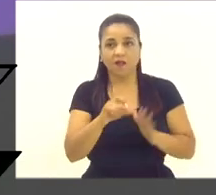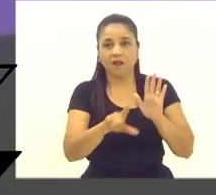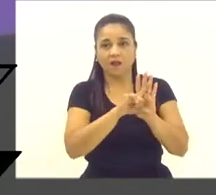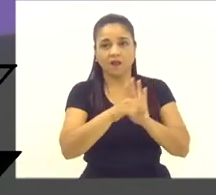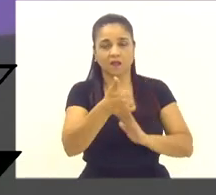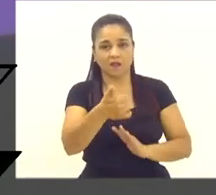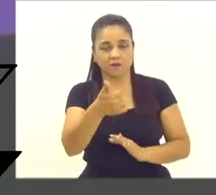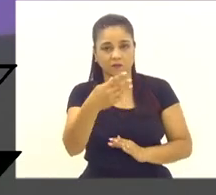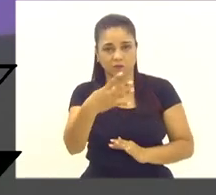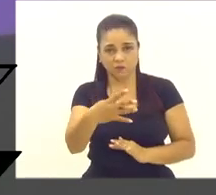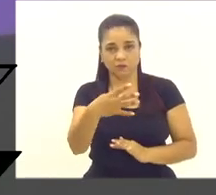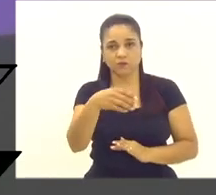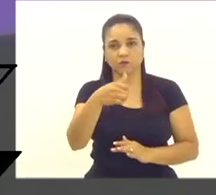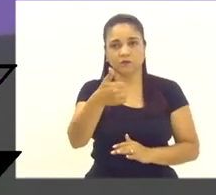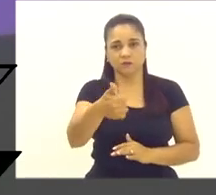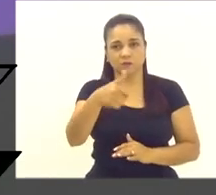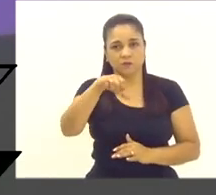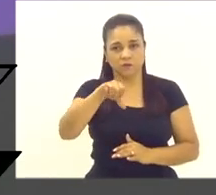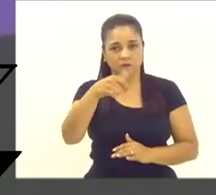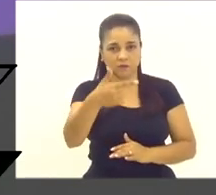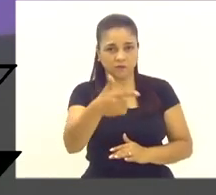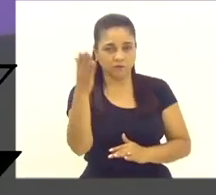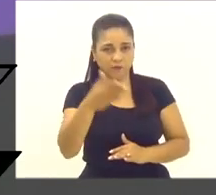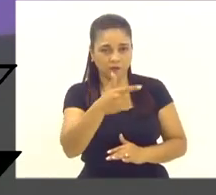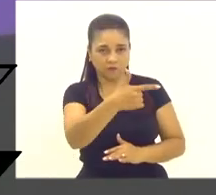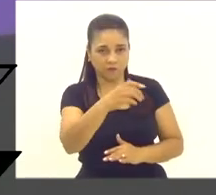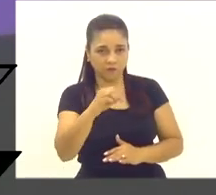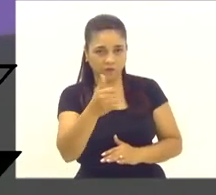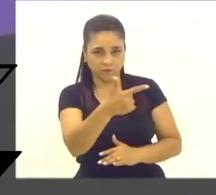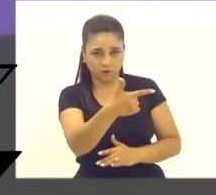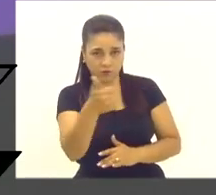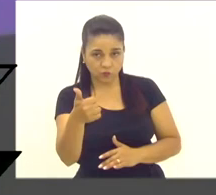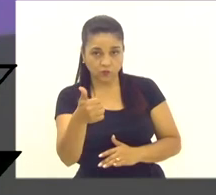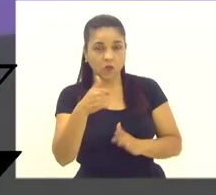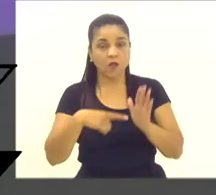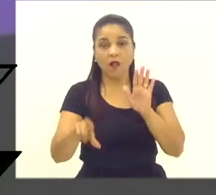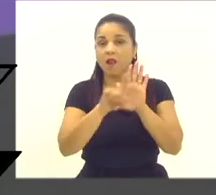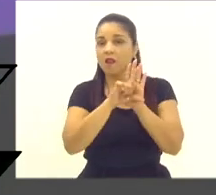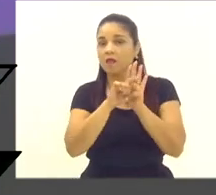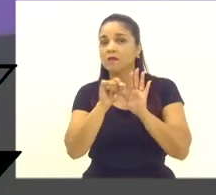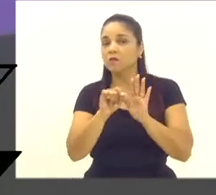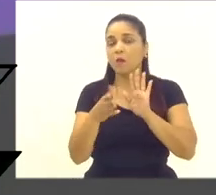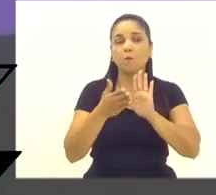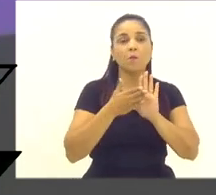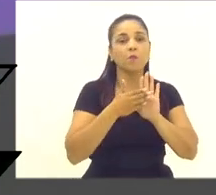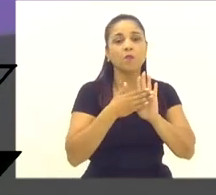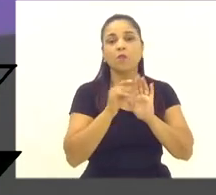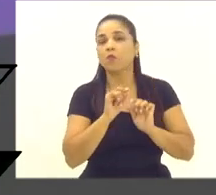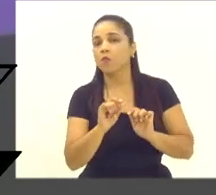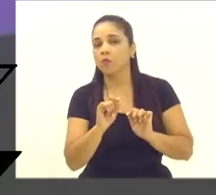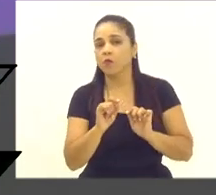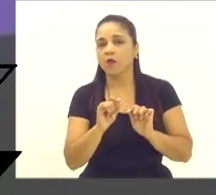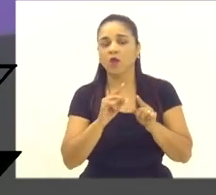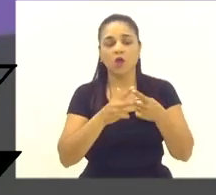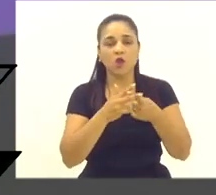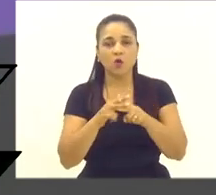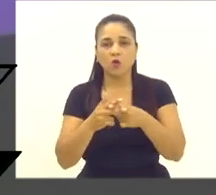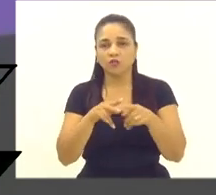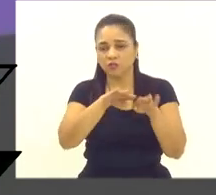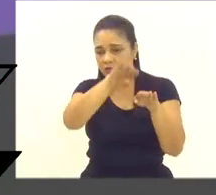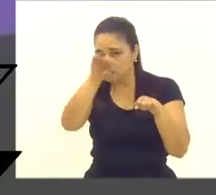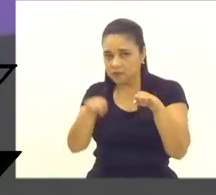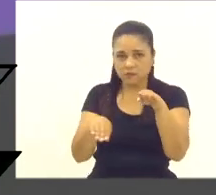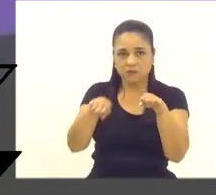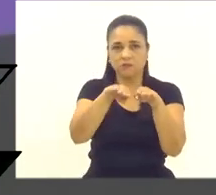14.192 de 2021 que é uma legislação que se propõe a corrigir algumas das igualdades de